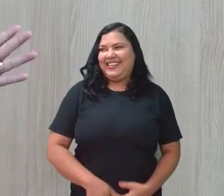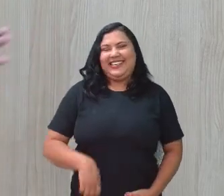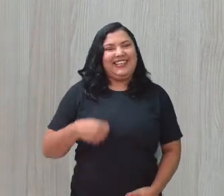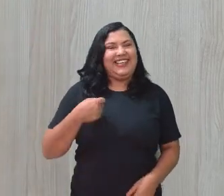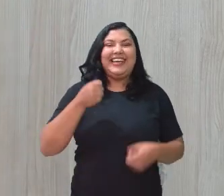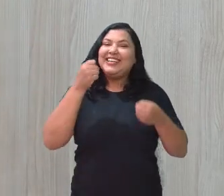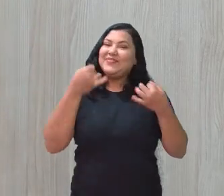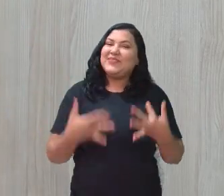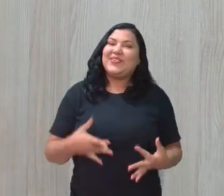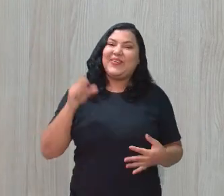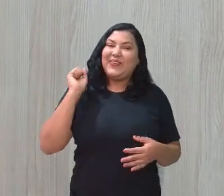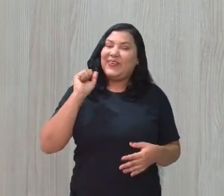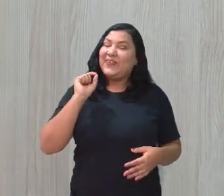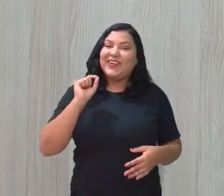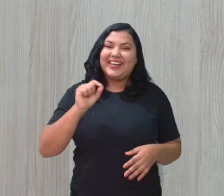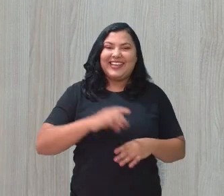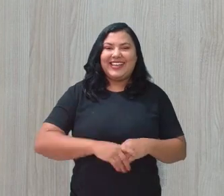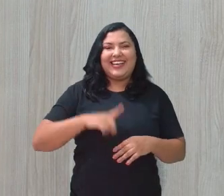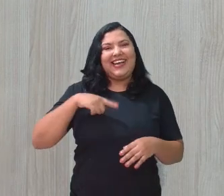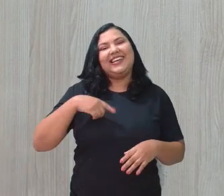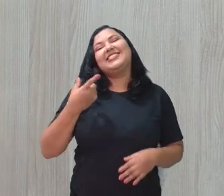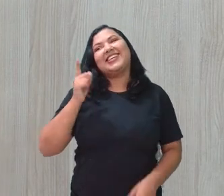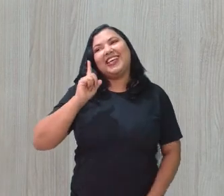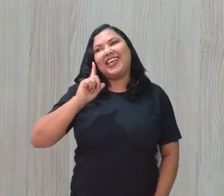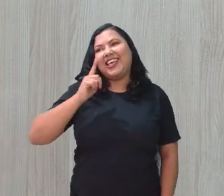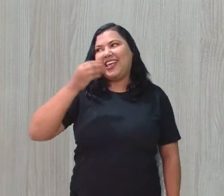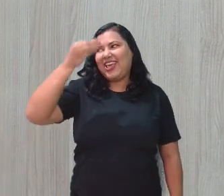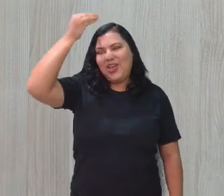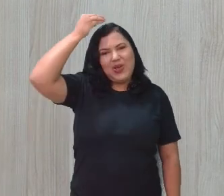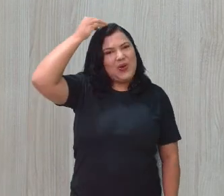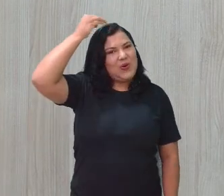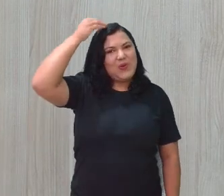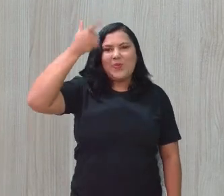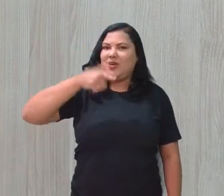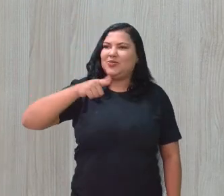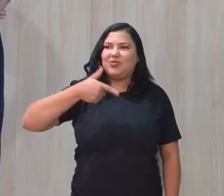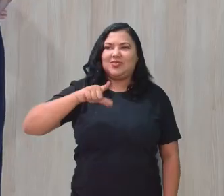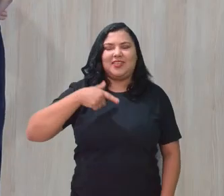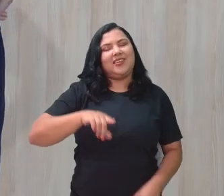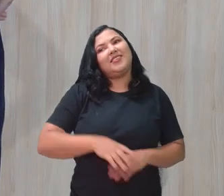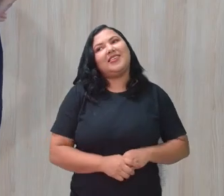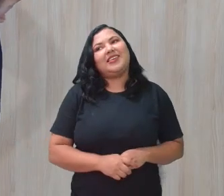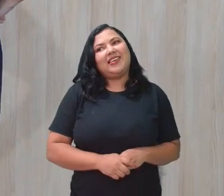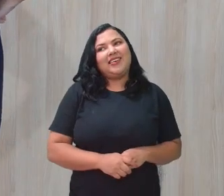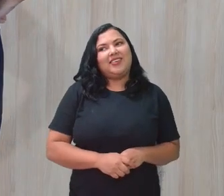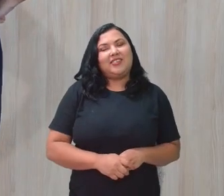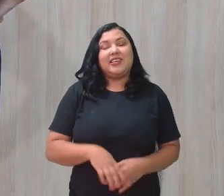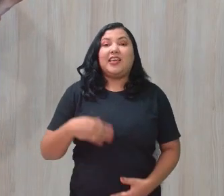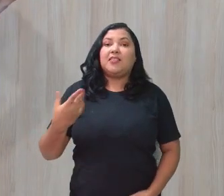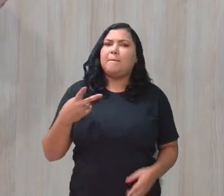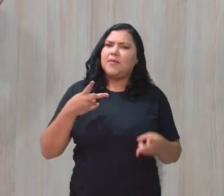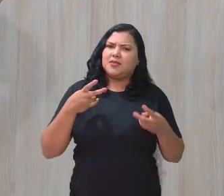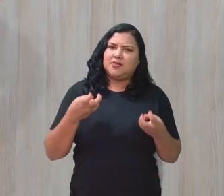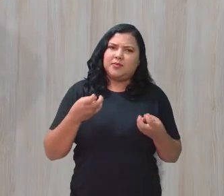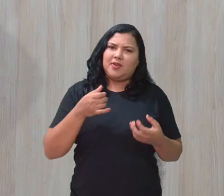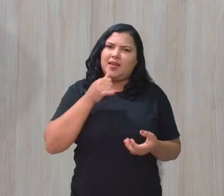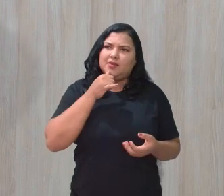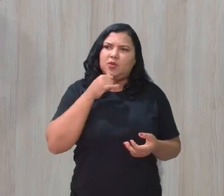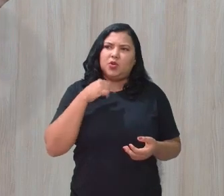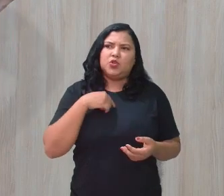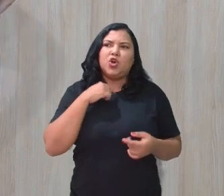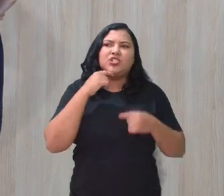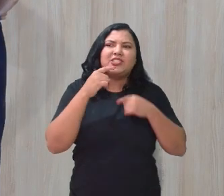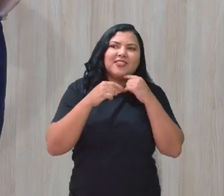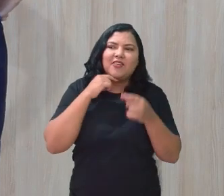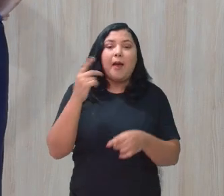o quê? Eu acho que ele também está inocente. Está indo, pronto. E também eu assim... julgo ele como inocente. E vejam, quando a gente fica na dúvida é